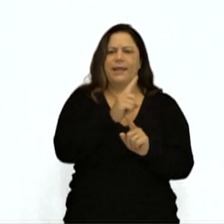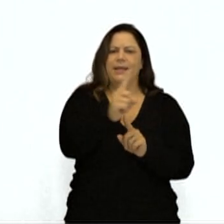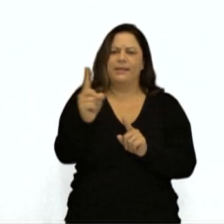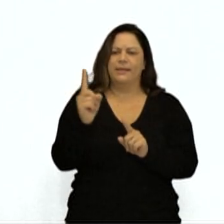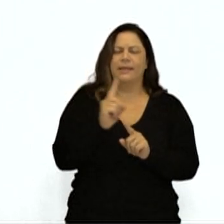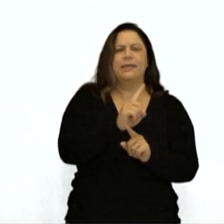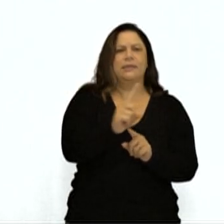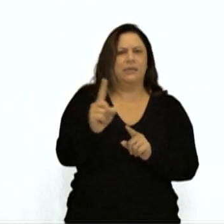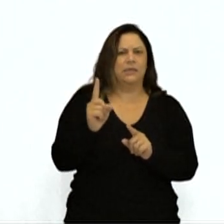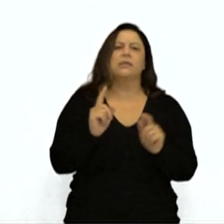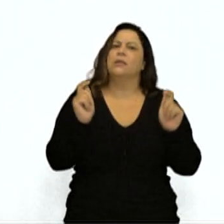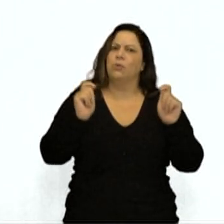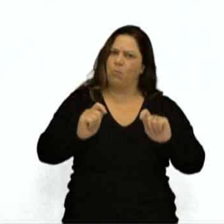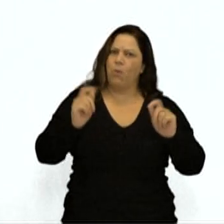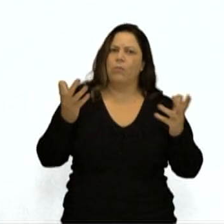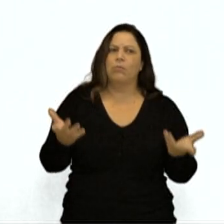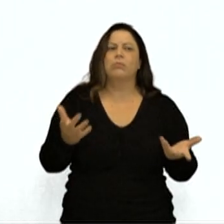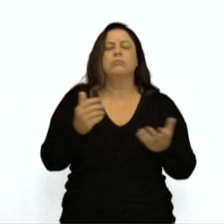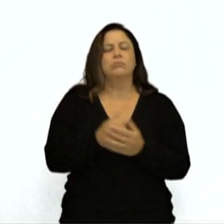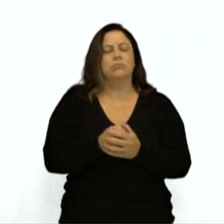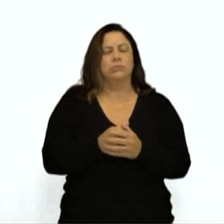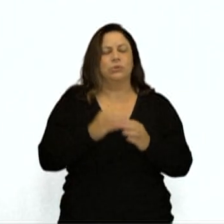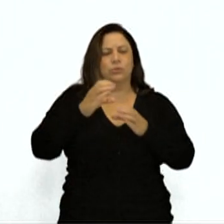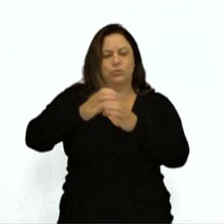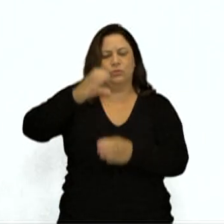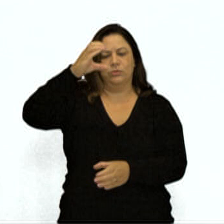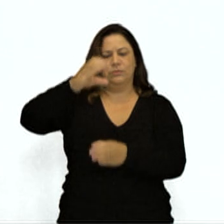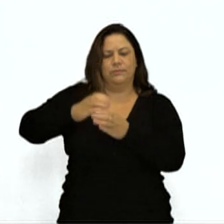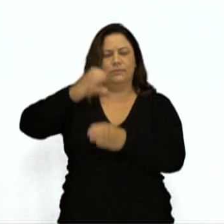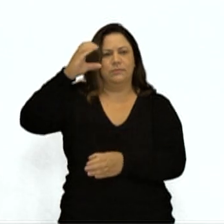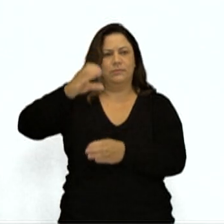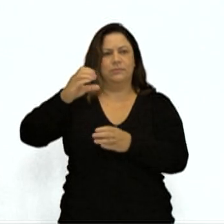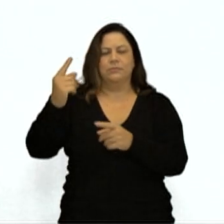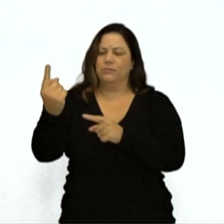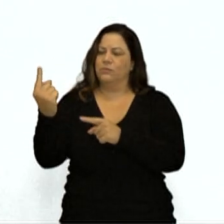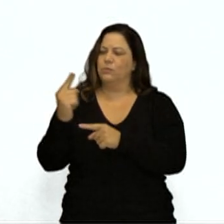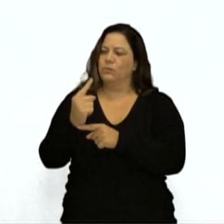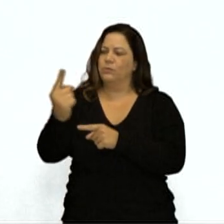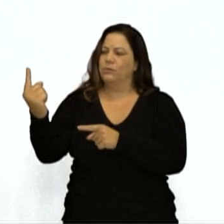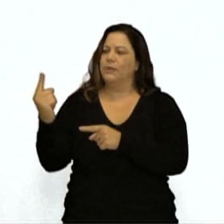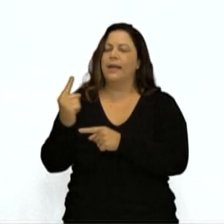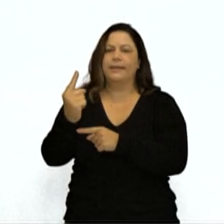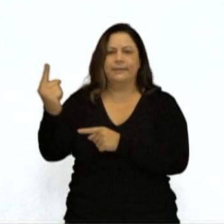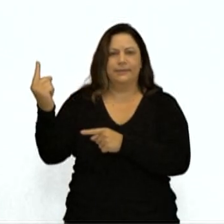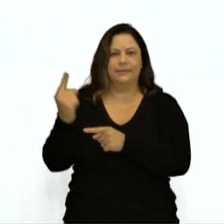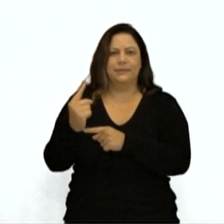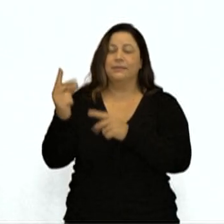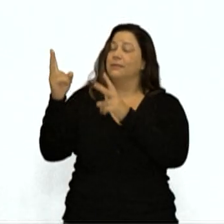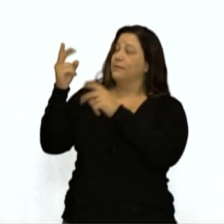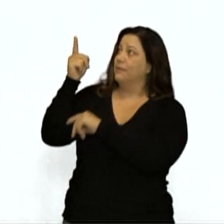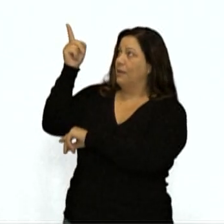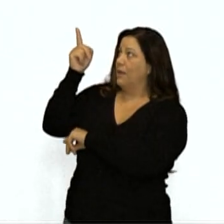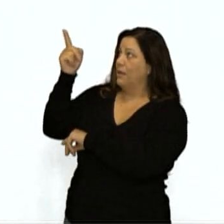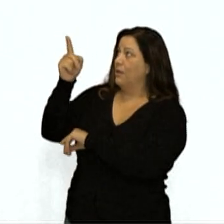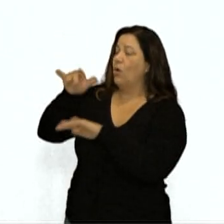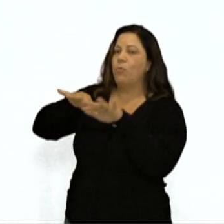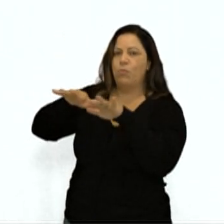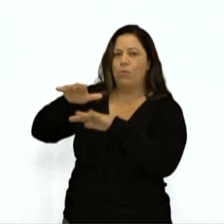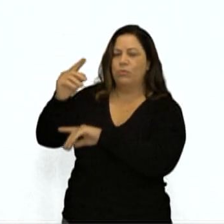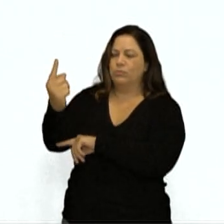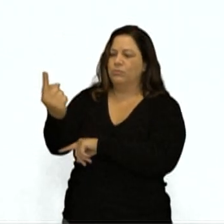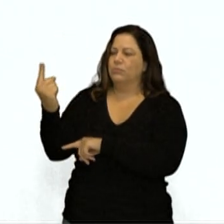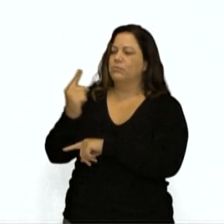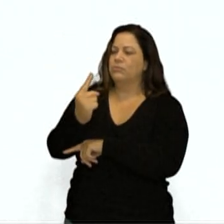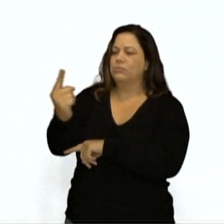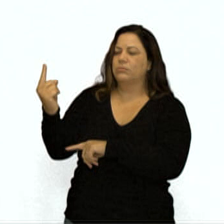sentido anti-horário e vai formar o nosso cilindro, né? Aqui na nossa animaçãozinha aqui, ele está mostrando exatamente ele girando